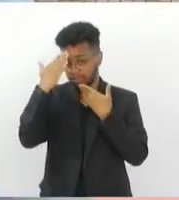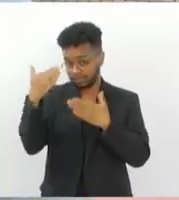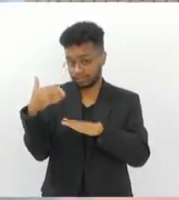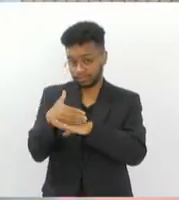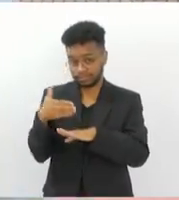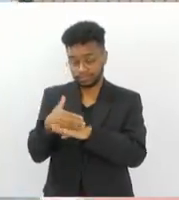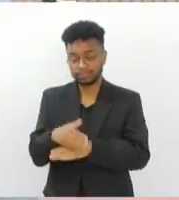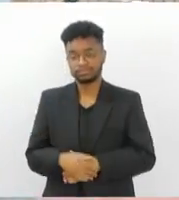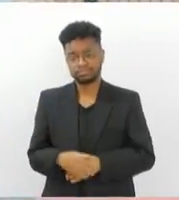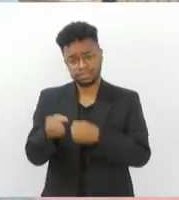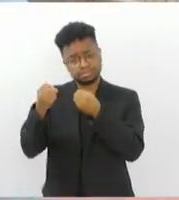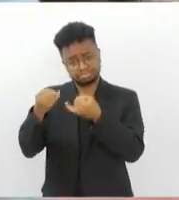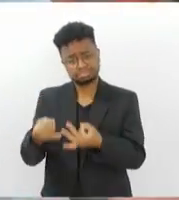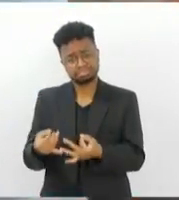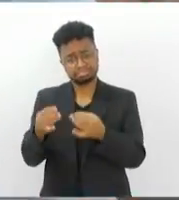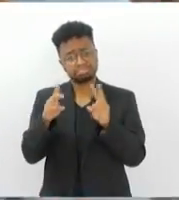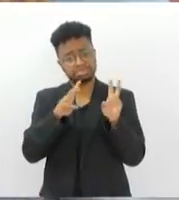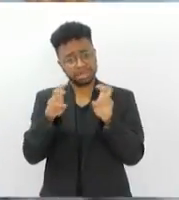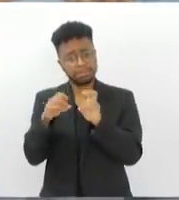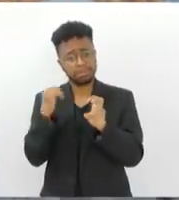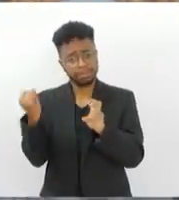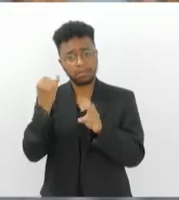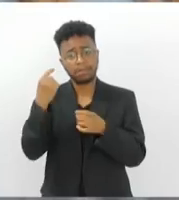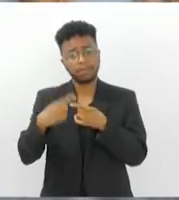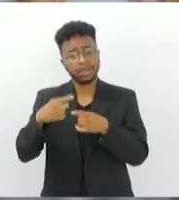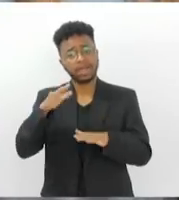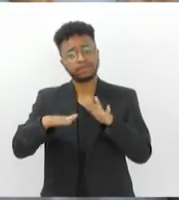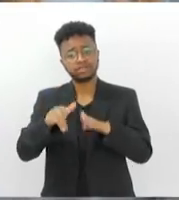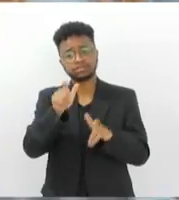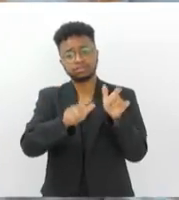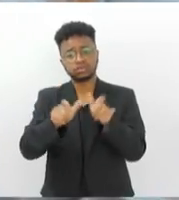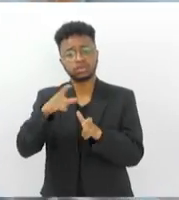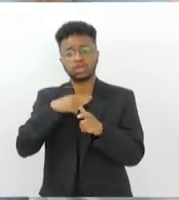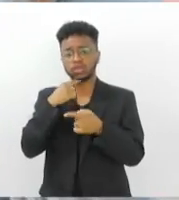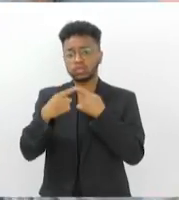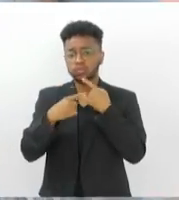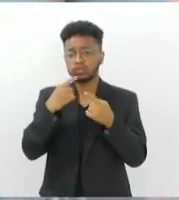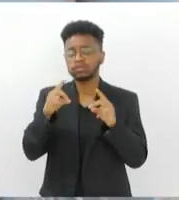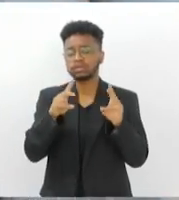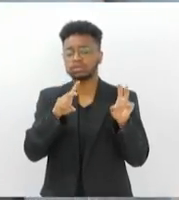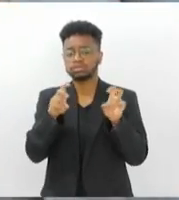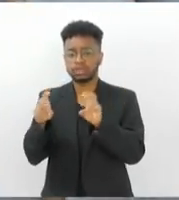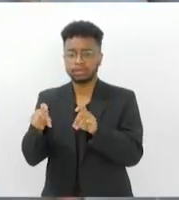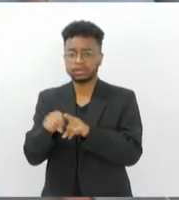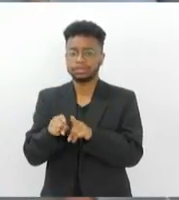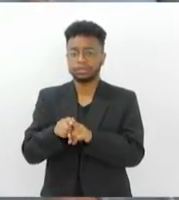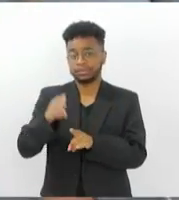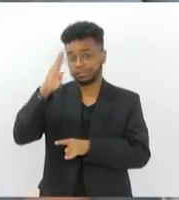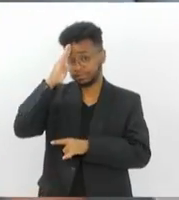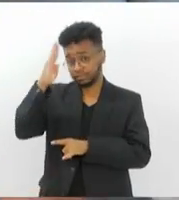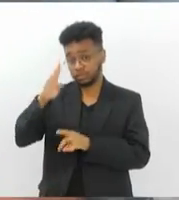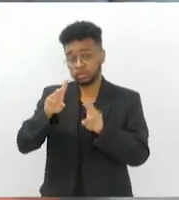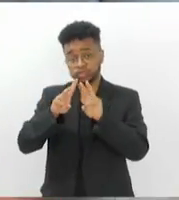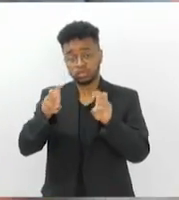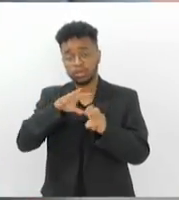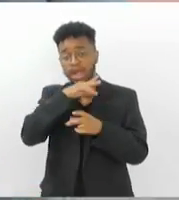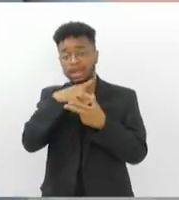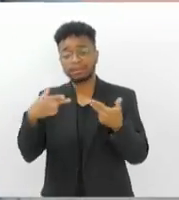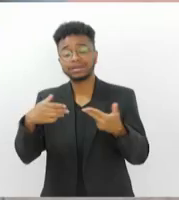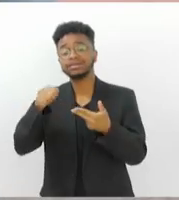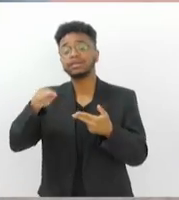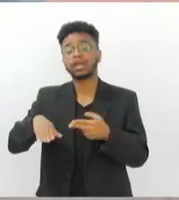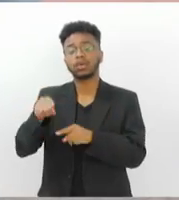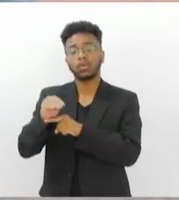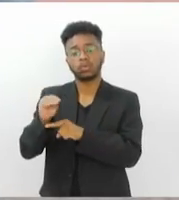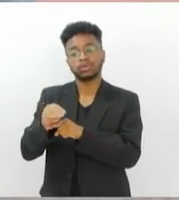Doutora bem esclarecedor esse assunto né Vicente porque muita gente ainda tem dúvida em relação a esse tema principalmente essa parte dos animais com quem fica guarda